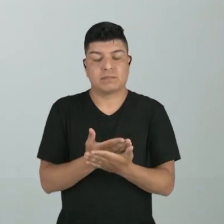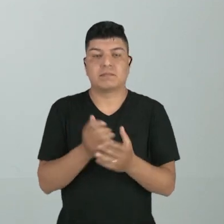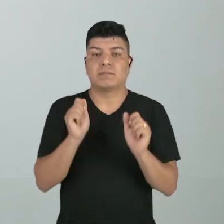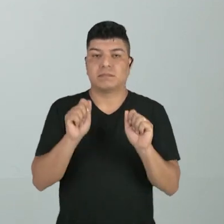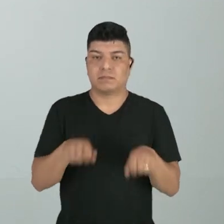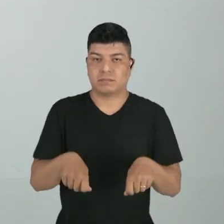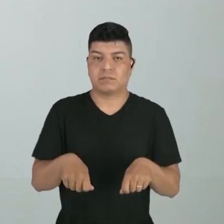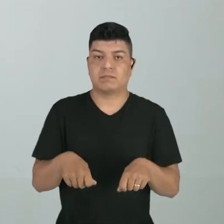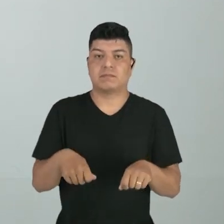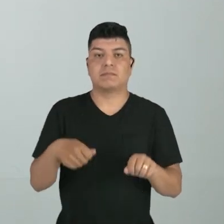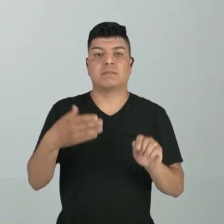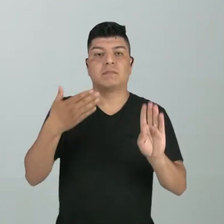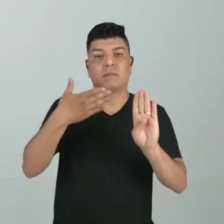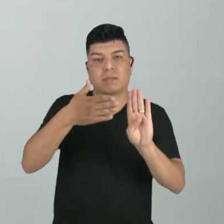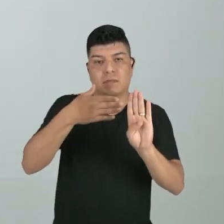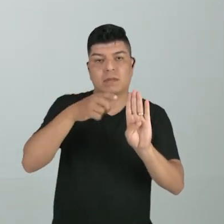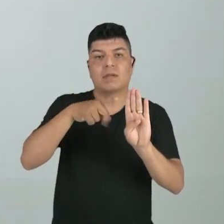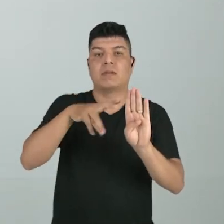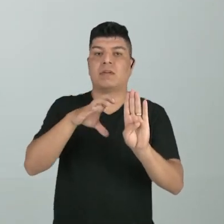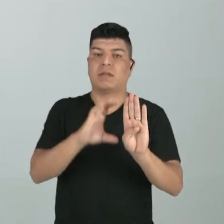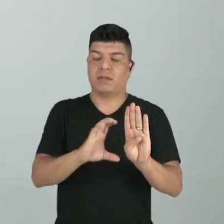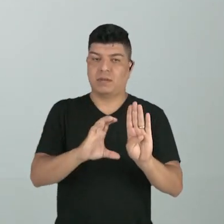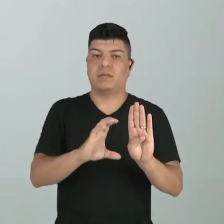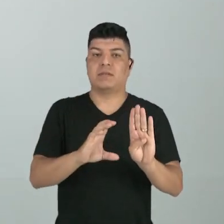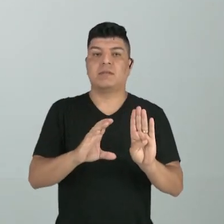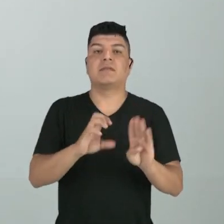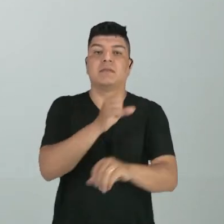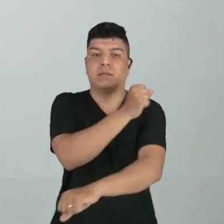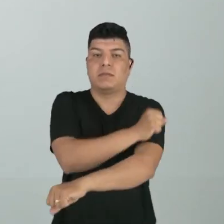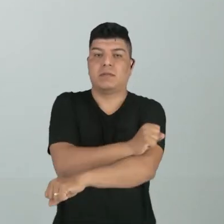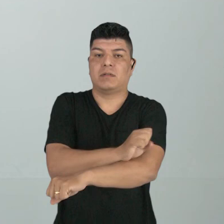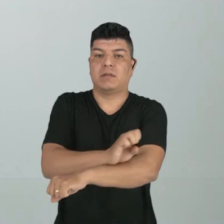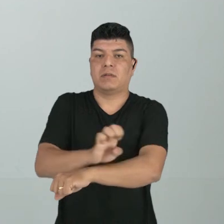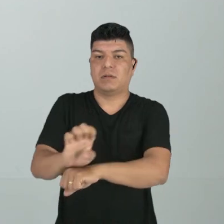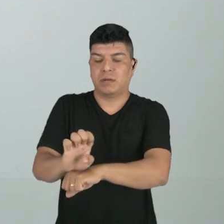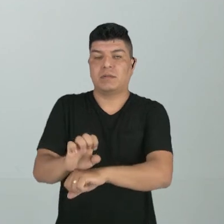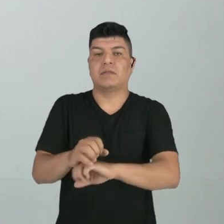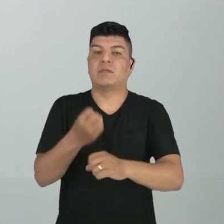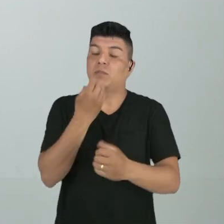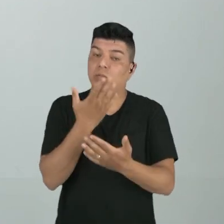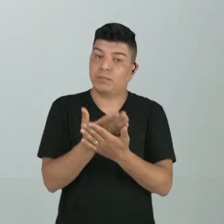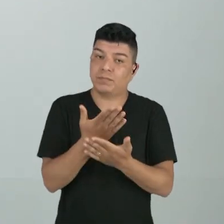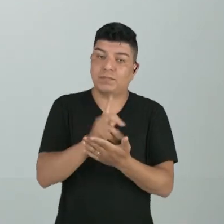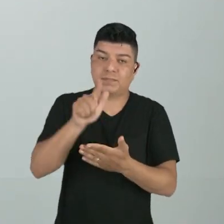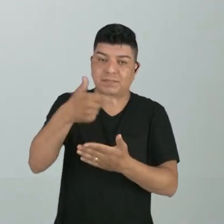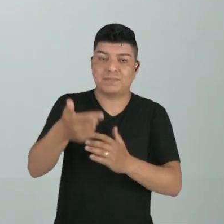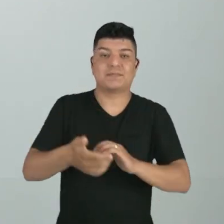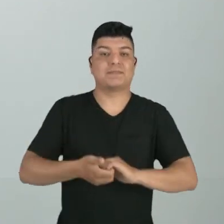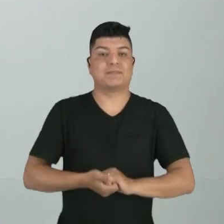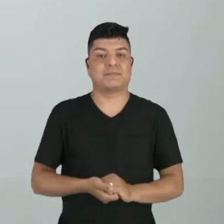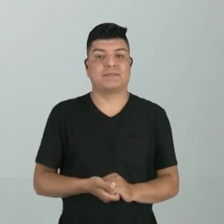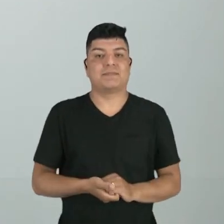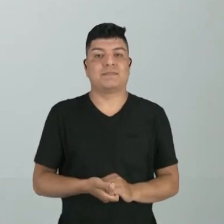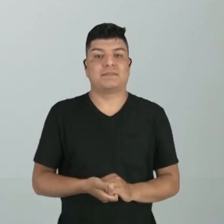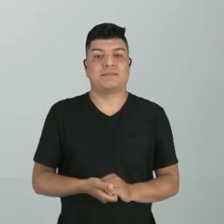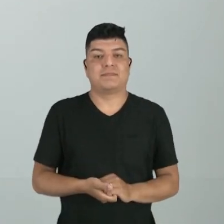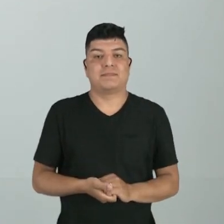pode estar revendo essa aula na plataforma Eduque da Secretaria de Educação. Bons estudos e até a próxima.